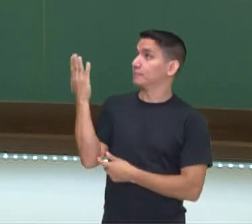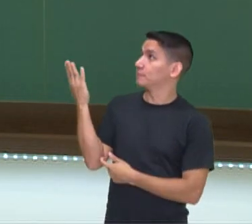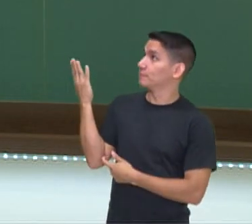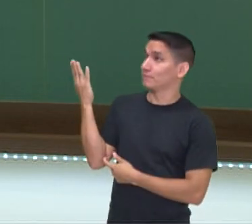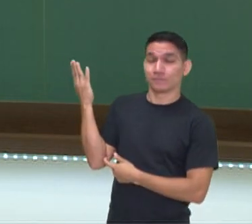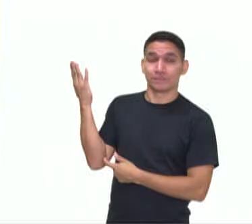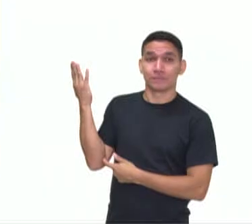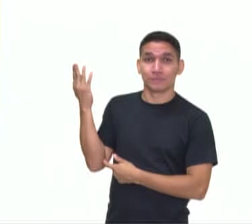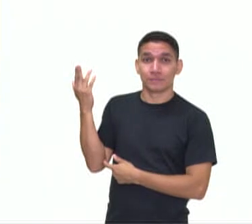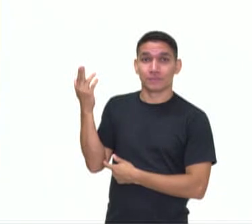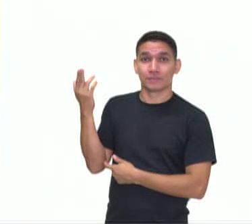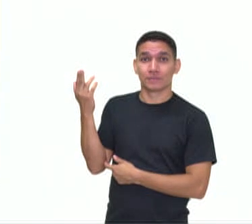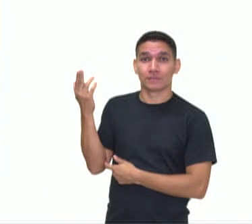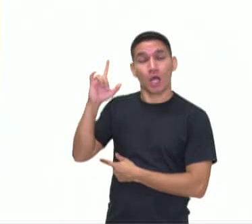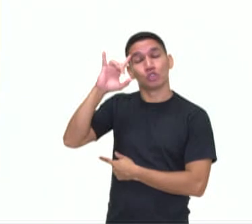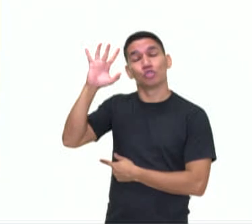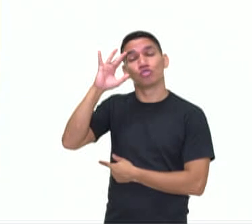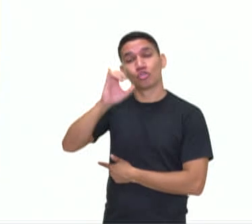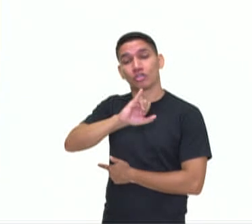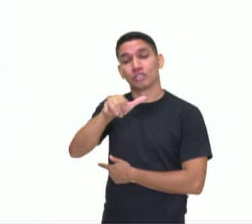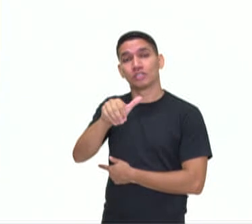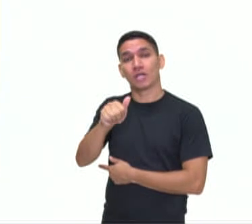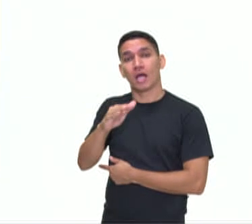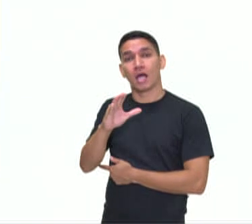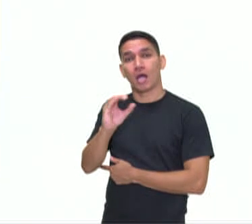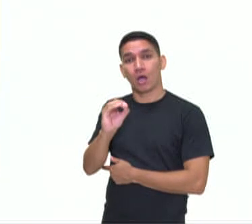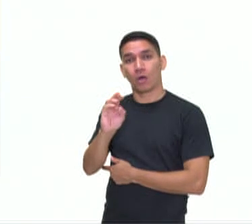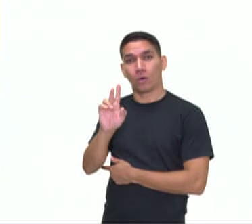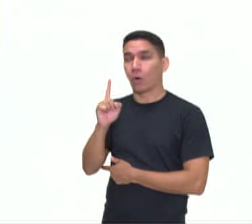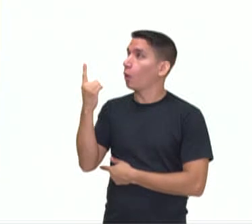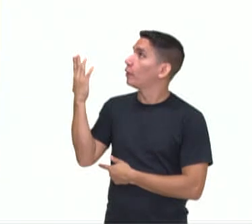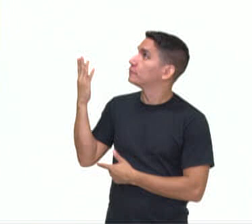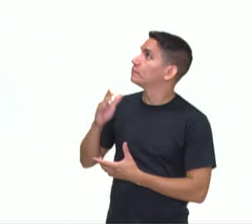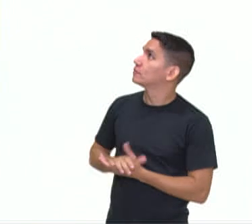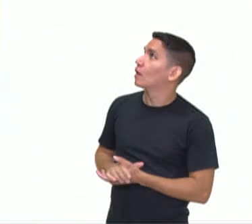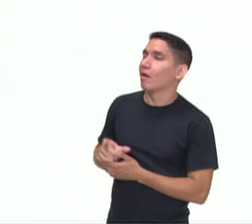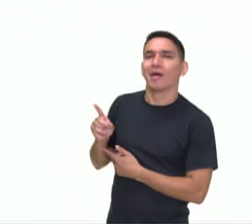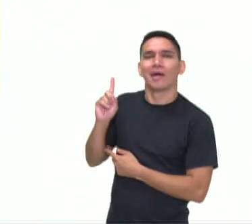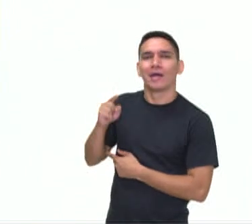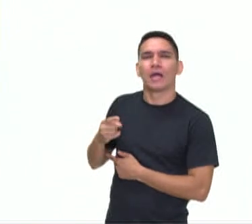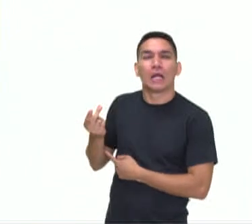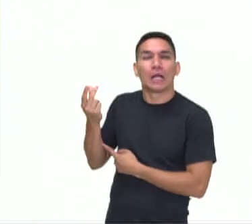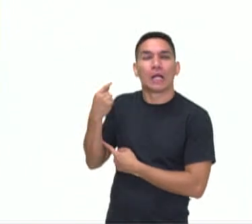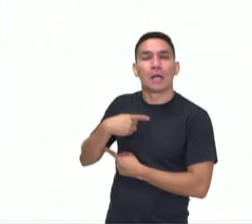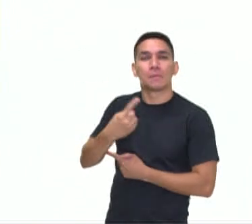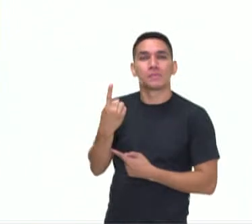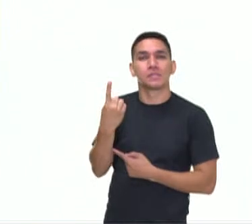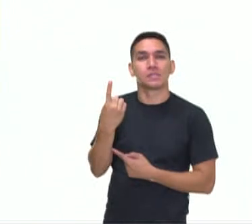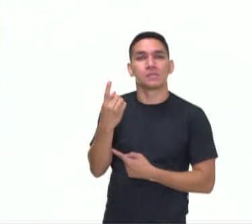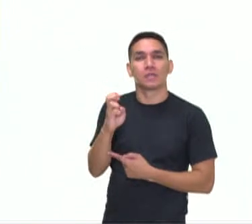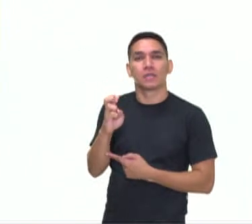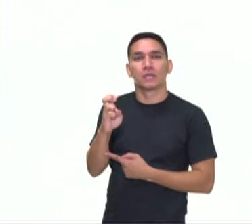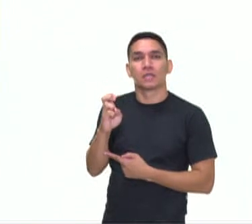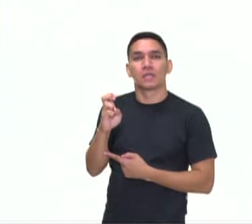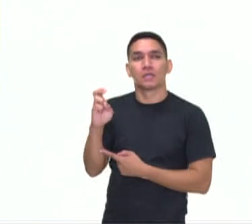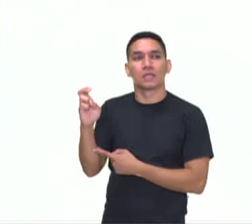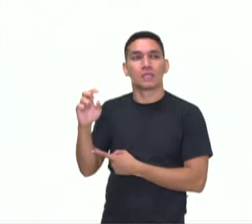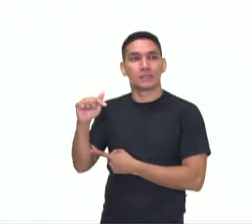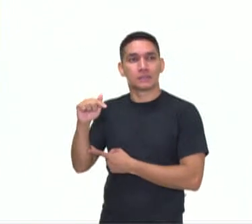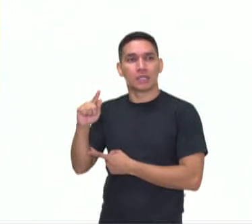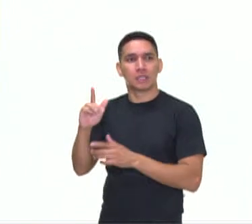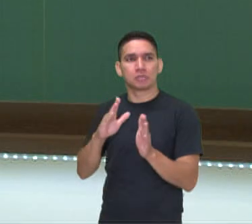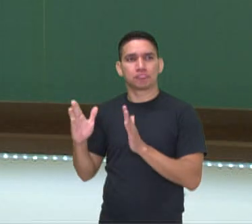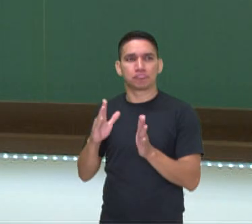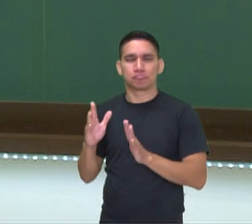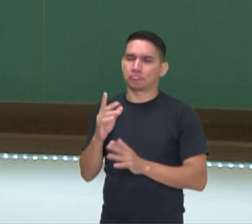Jacó, do Vasari aqui, né? Que é de 1557 a 1558, você vai ver bem essa transição.